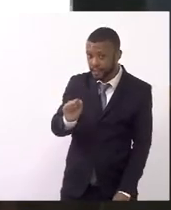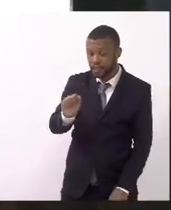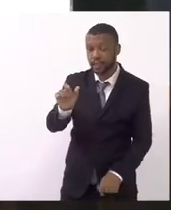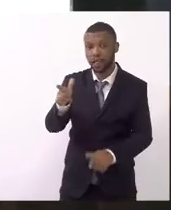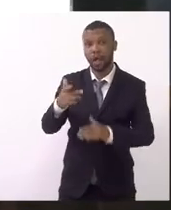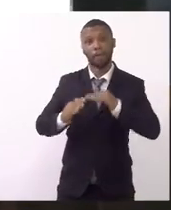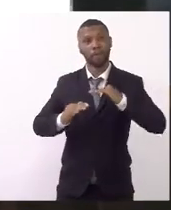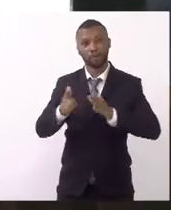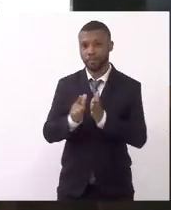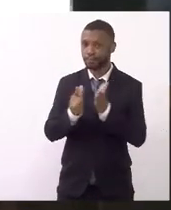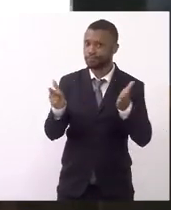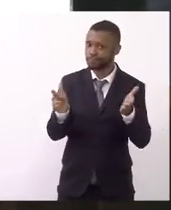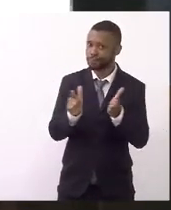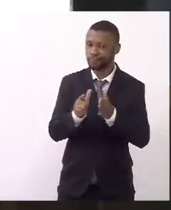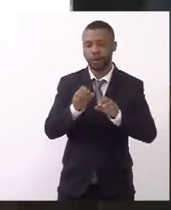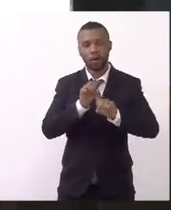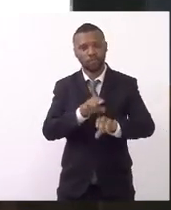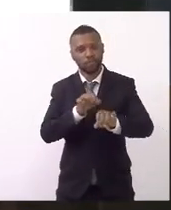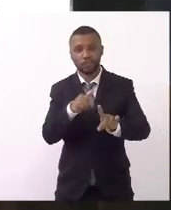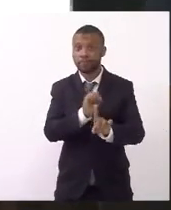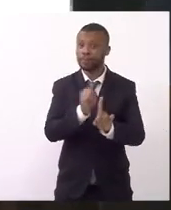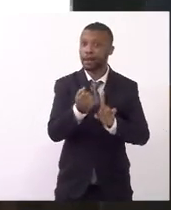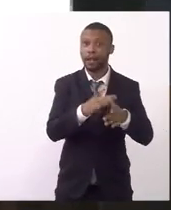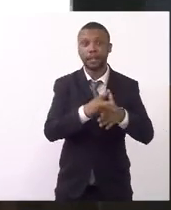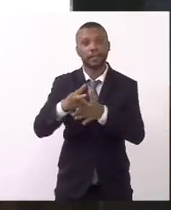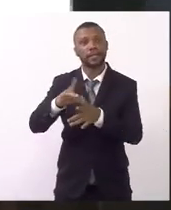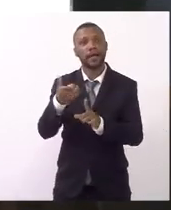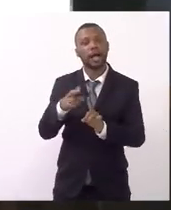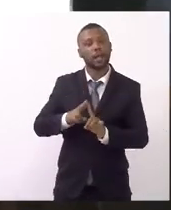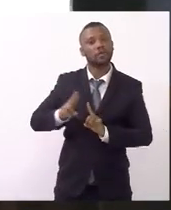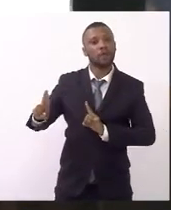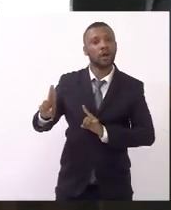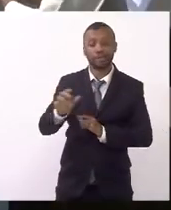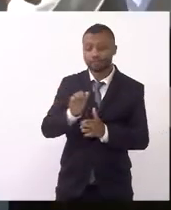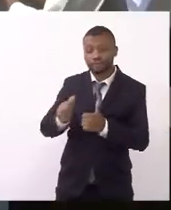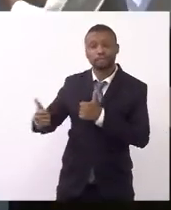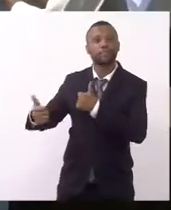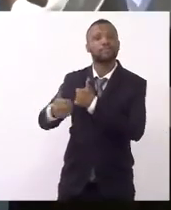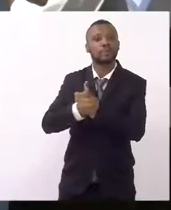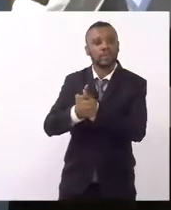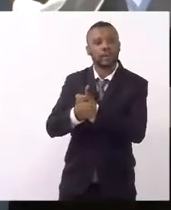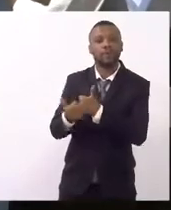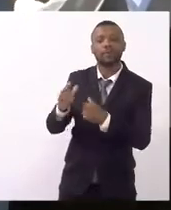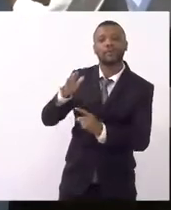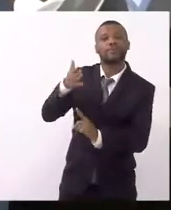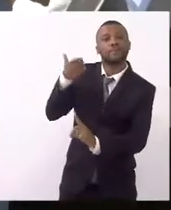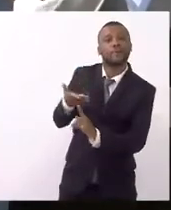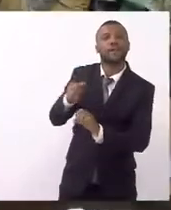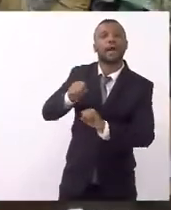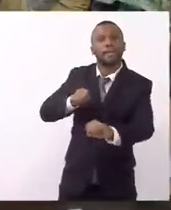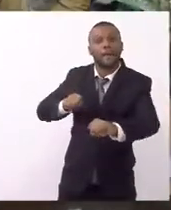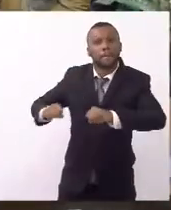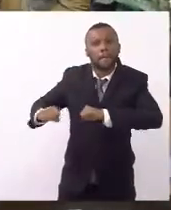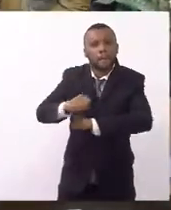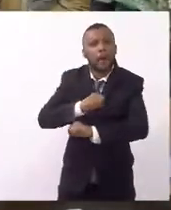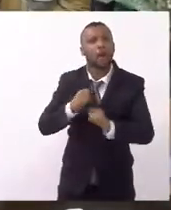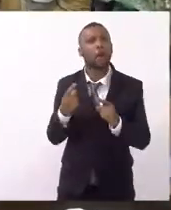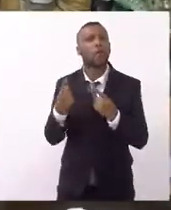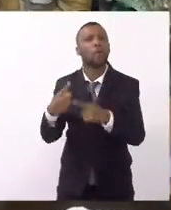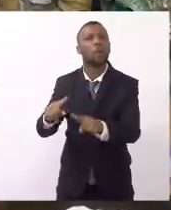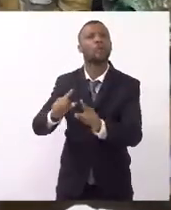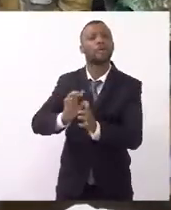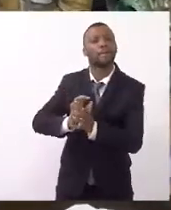jornalista Educadora social Líder Religiosa e protagonista na luta pelo combate à intolerância